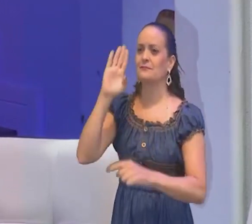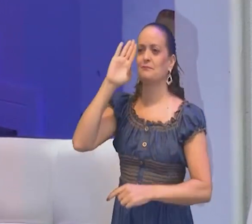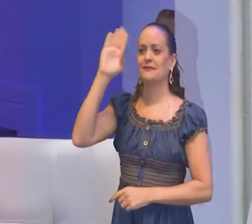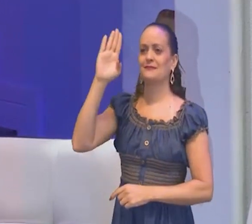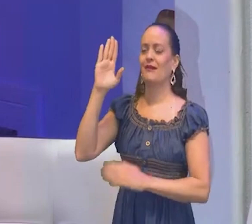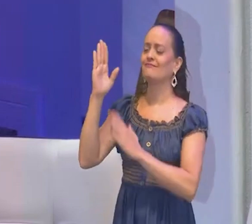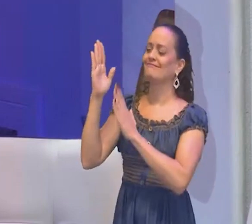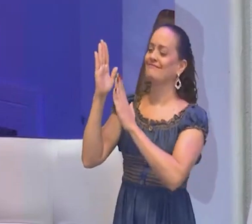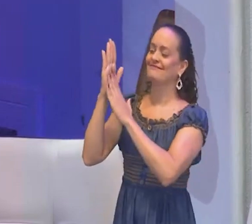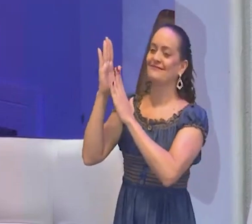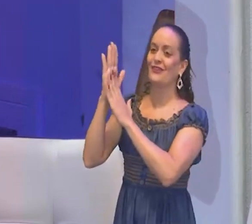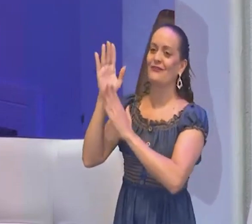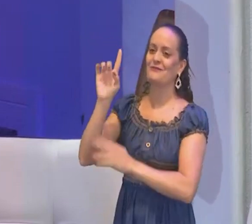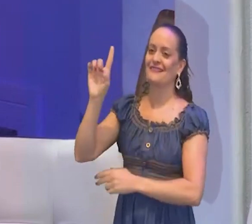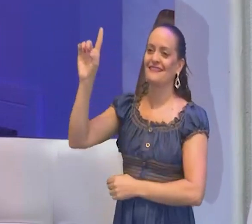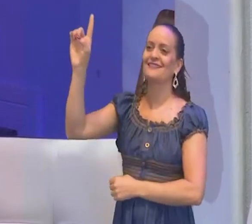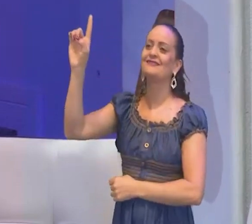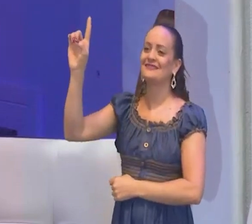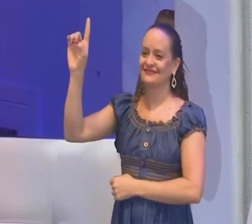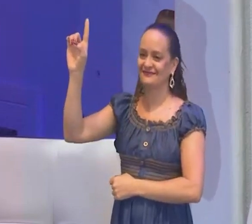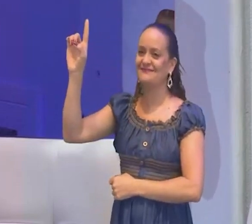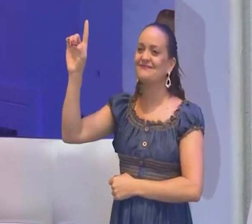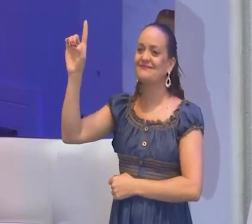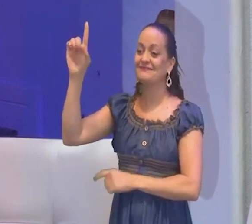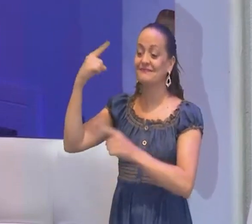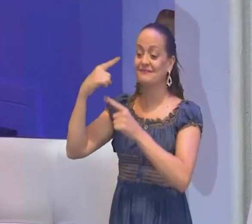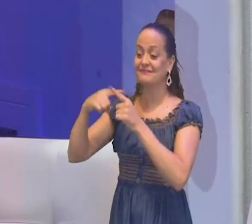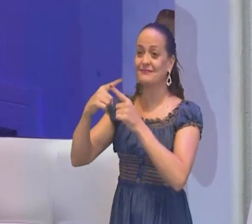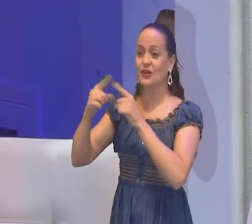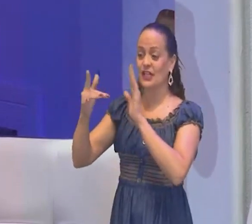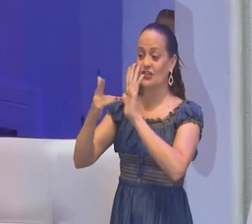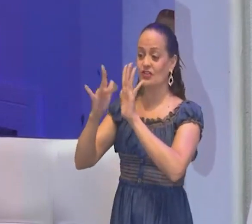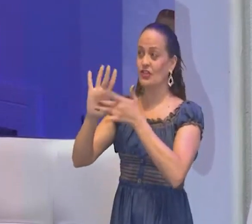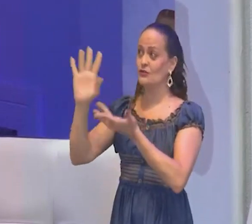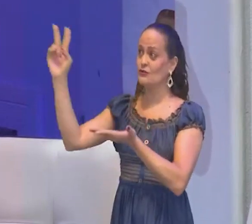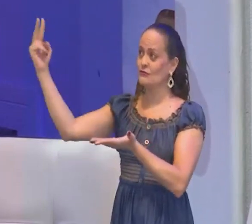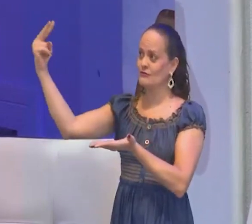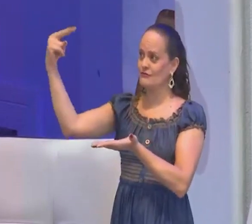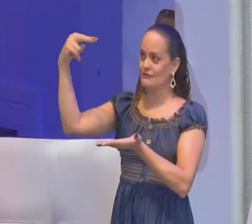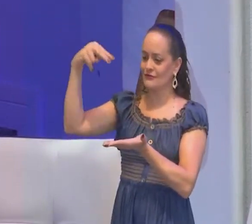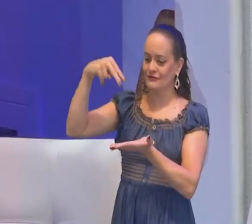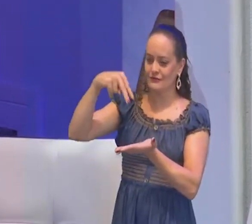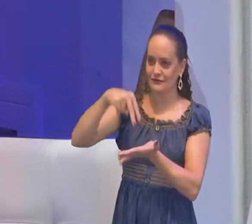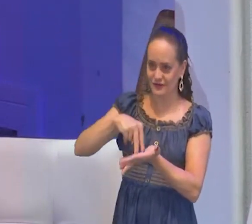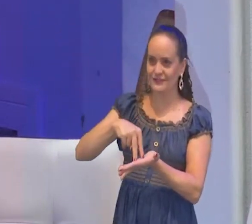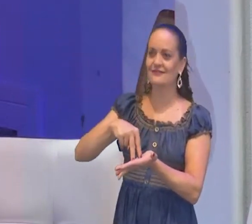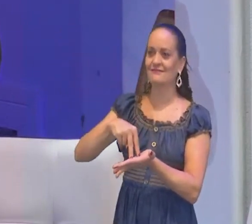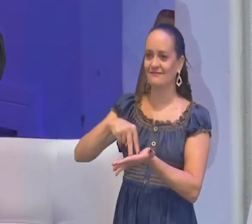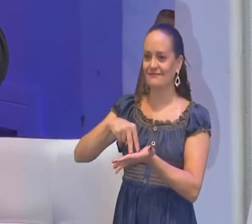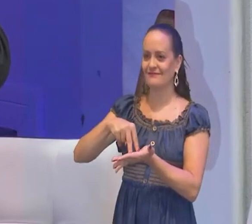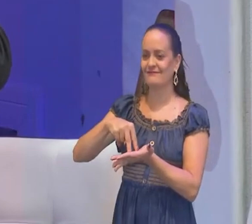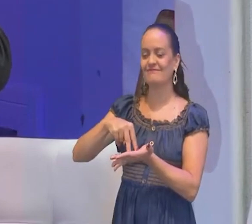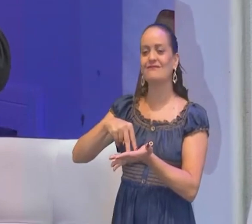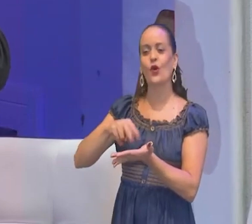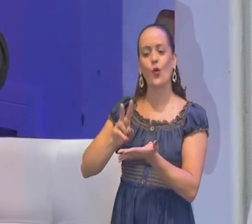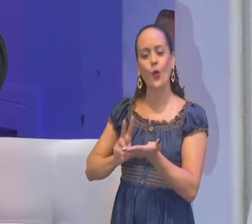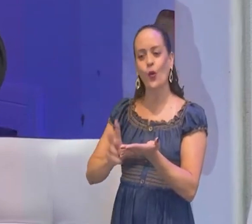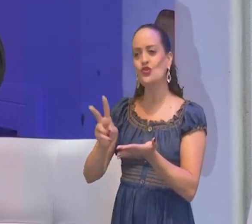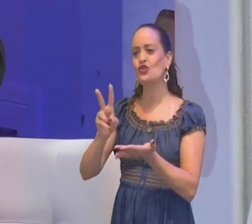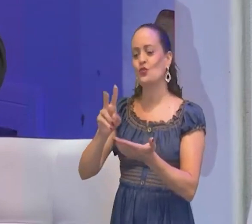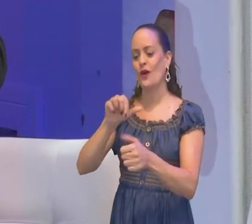Deus, porque este Jesus Cristo que veio a este mundo há mais de 2000 anos atrás, continua